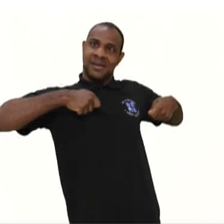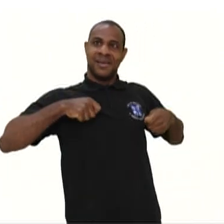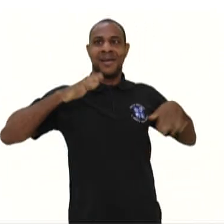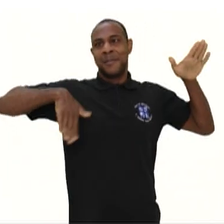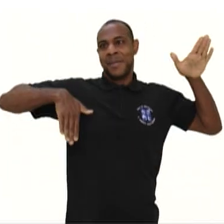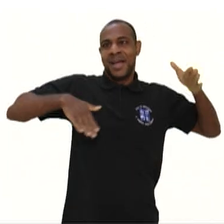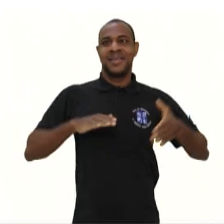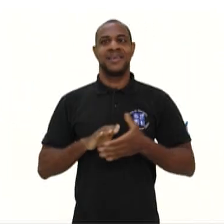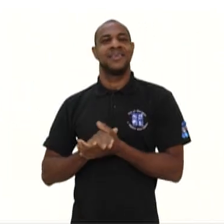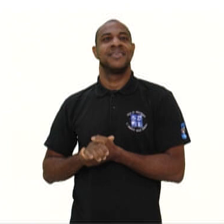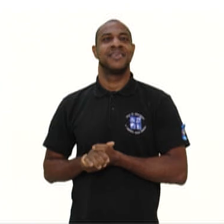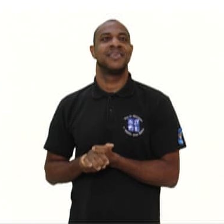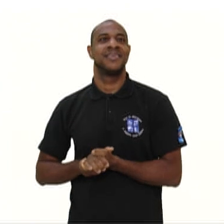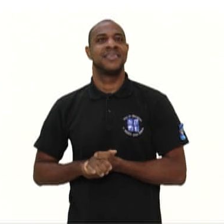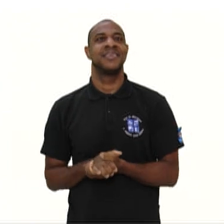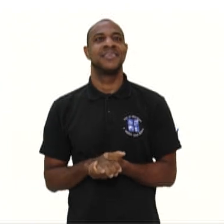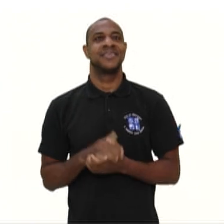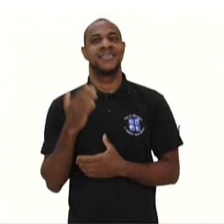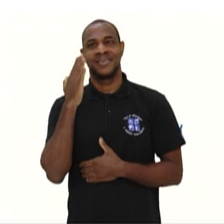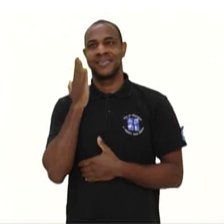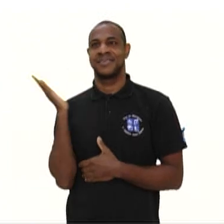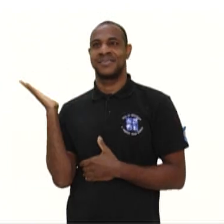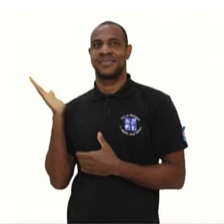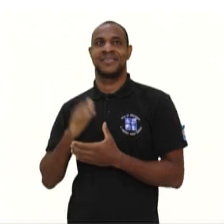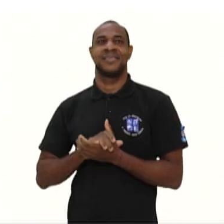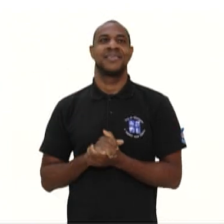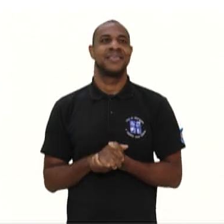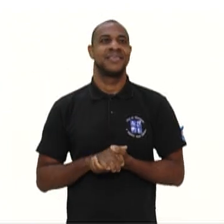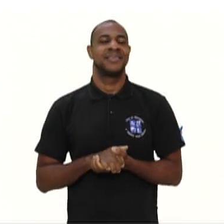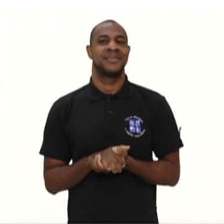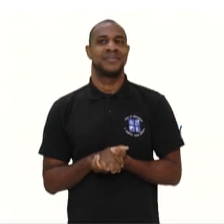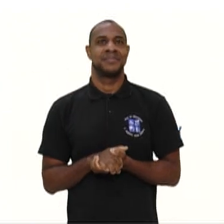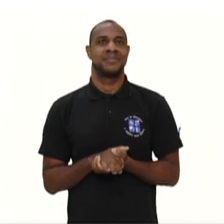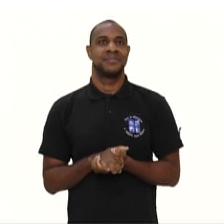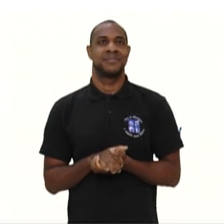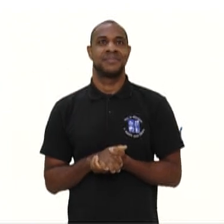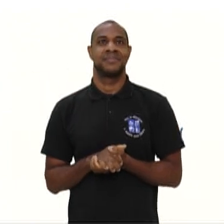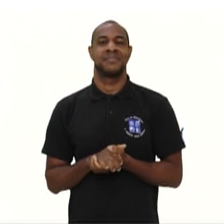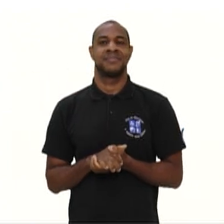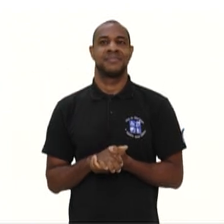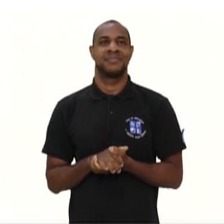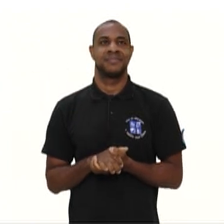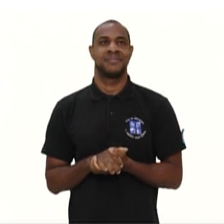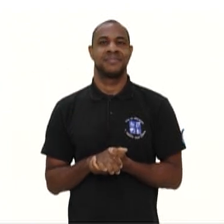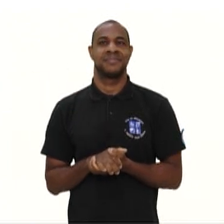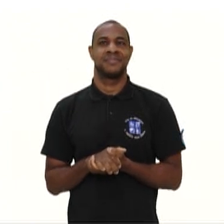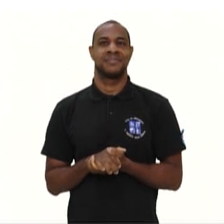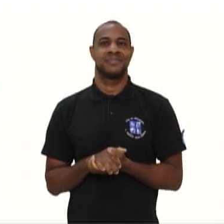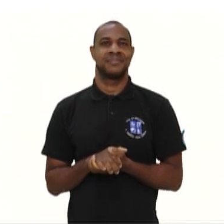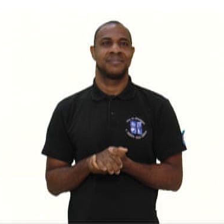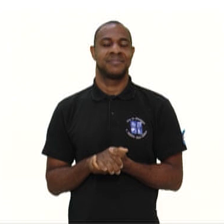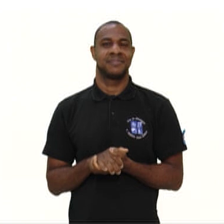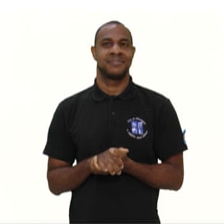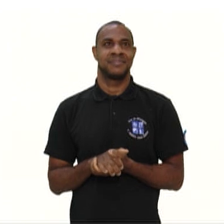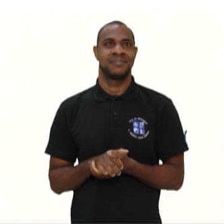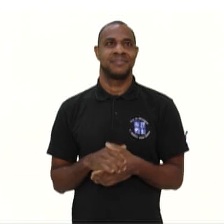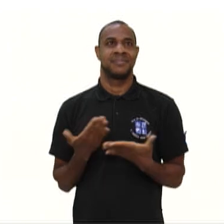Continuando, while Ellie tried on beach wrap, she told the woman about her 2